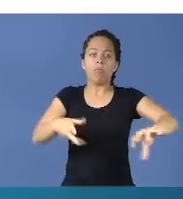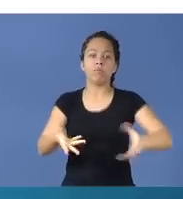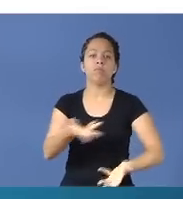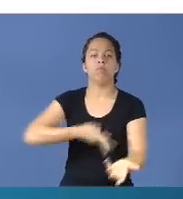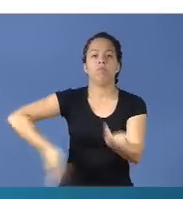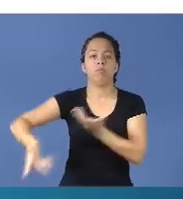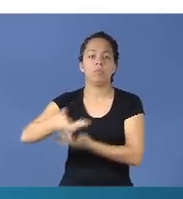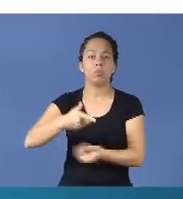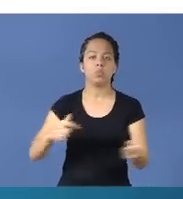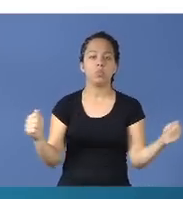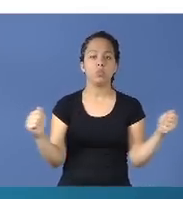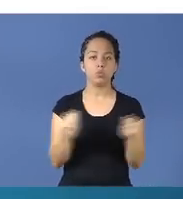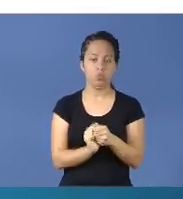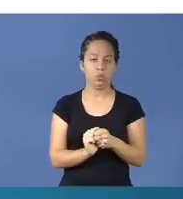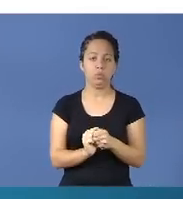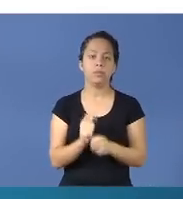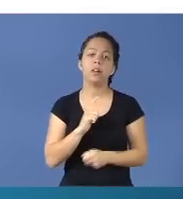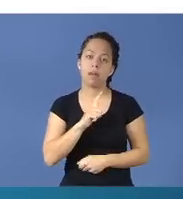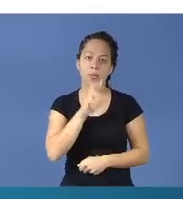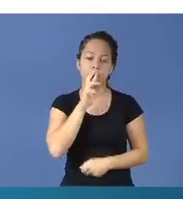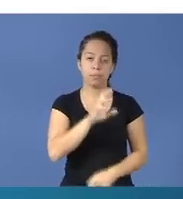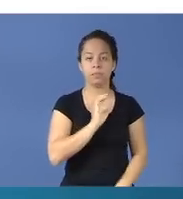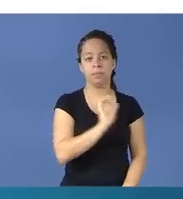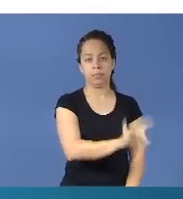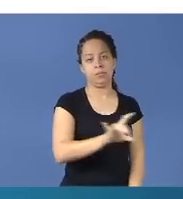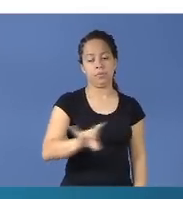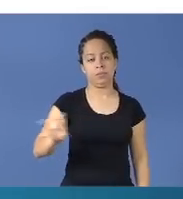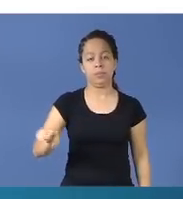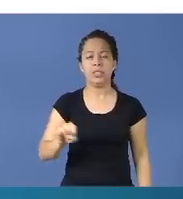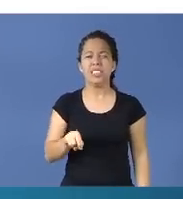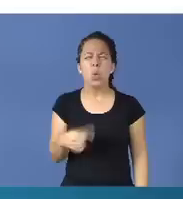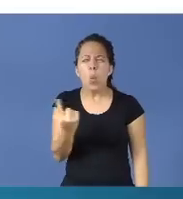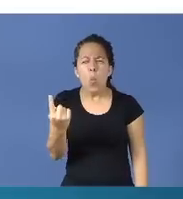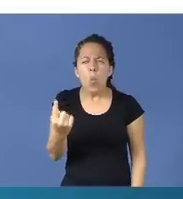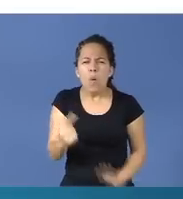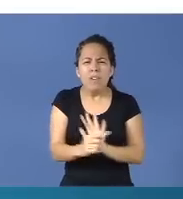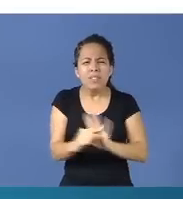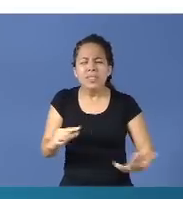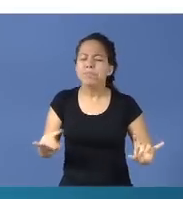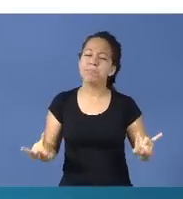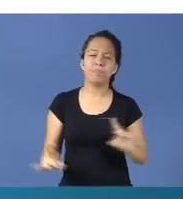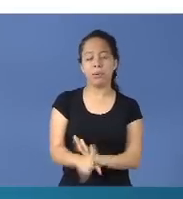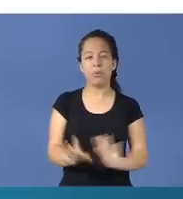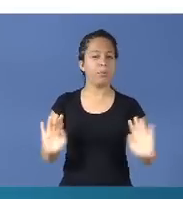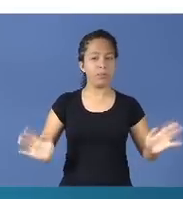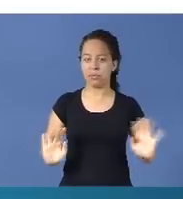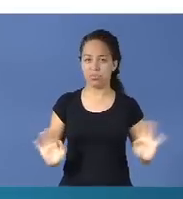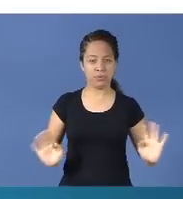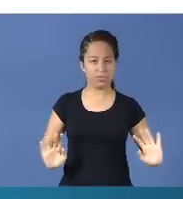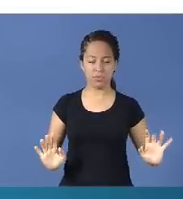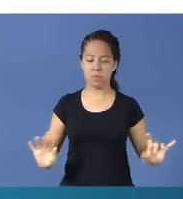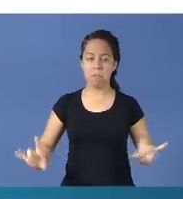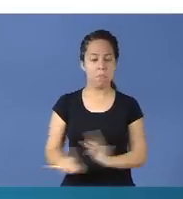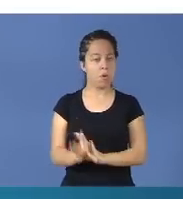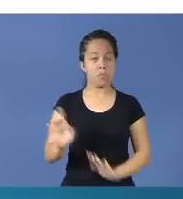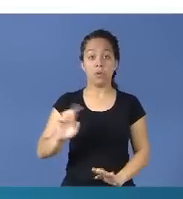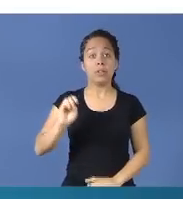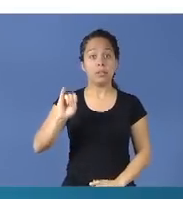igrejas, cada um com uma das respostas. É, amém? Se encontrar um versículo é o suficiente. Se achar quem um versículo achar, é o